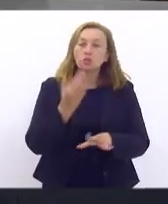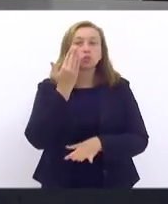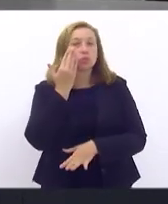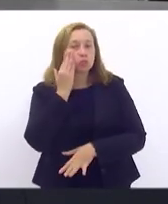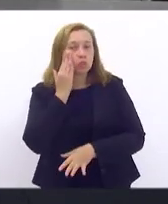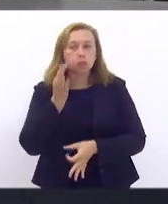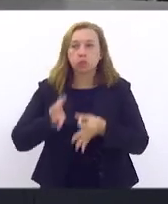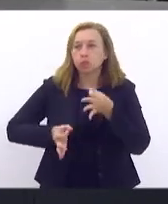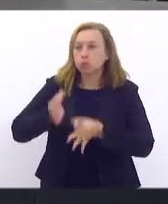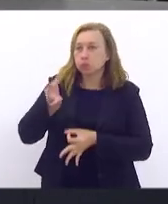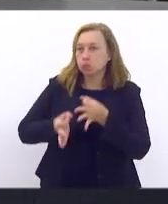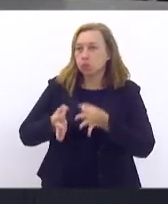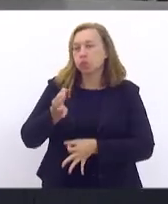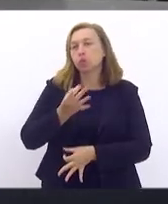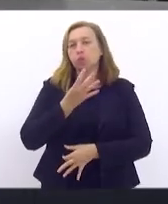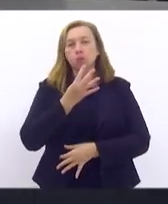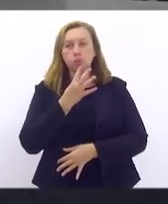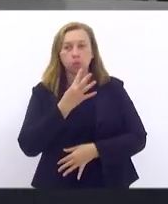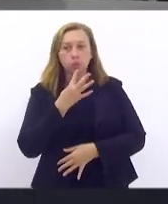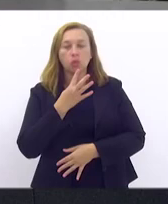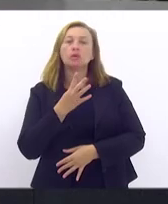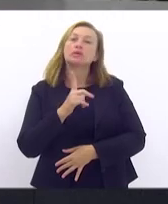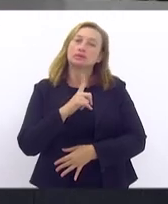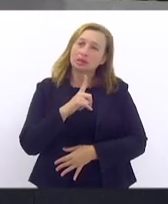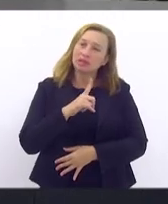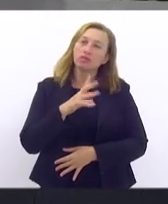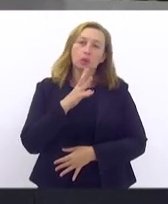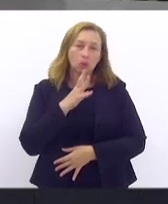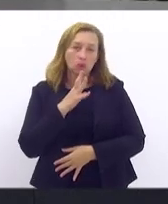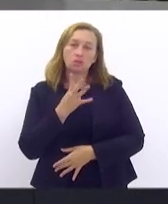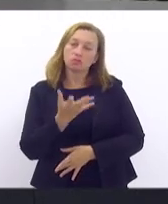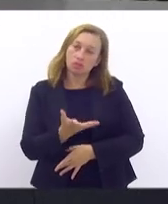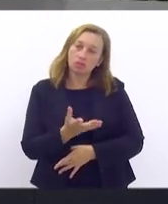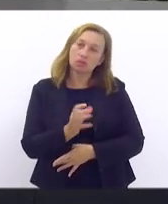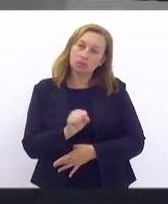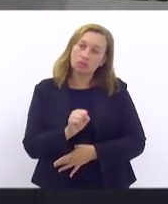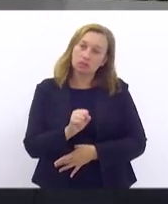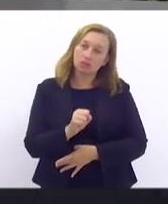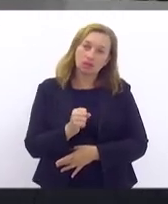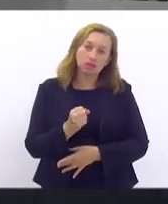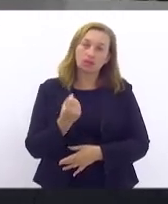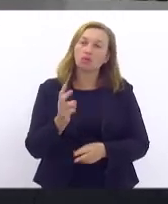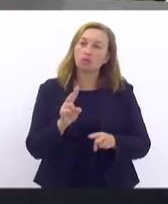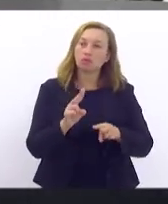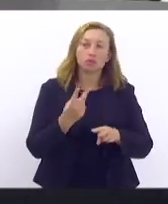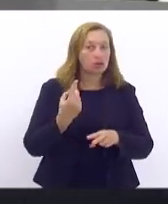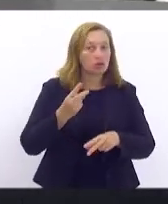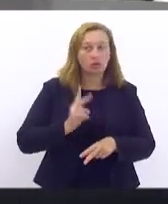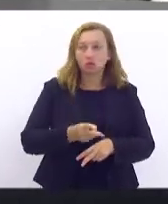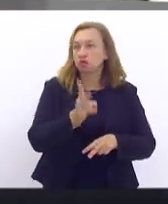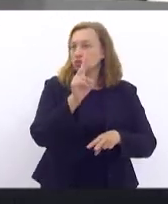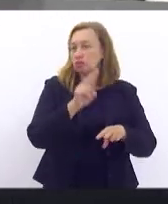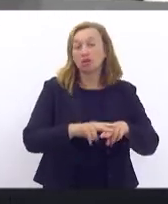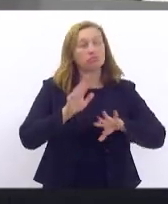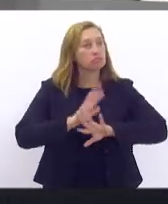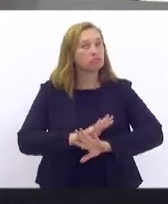que foi reconhecido, teve reconhecimento e toca para frente. Então,